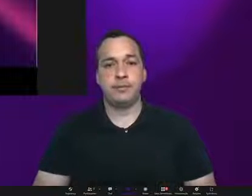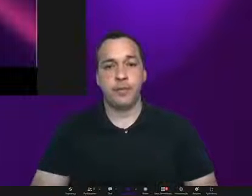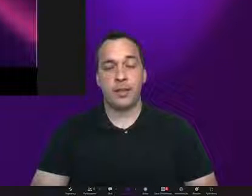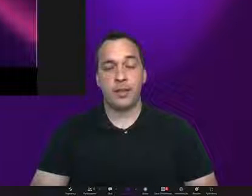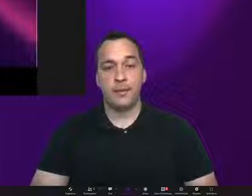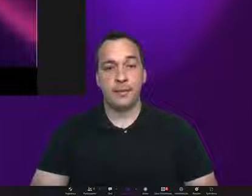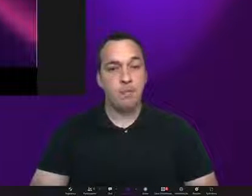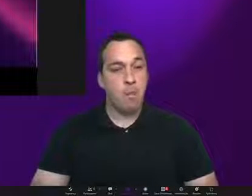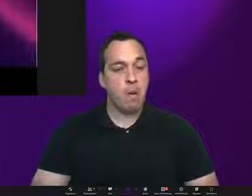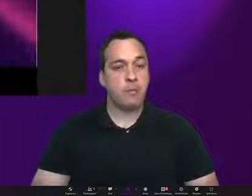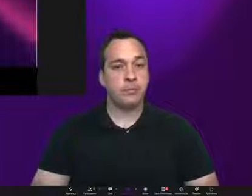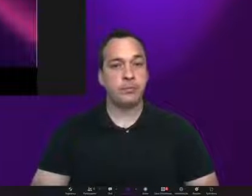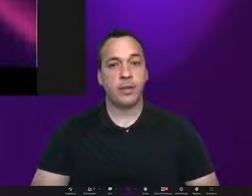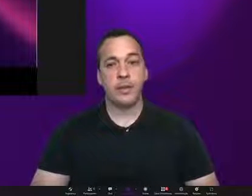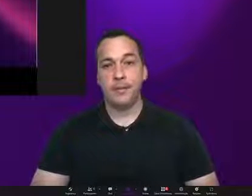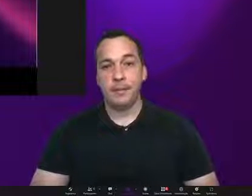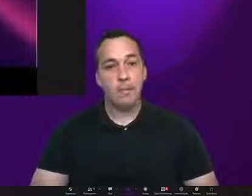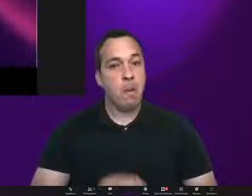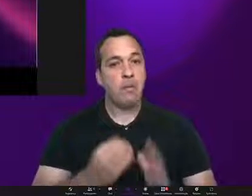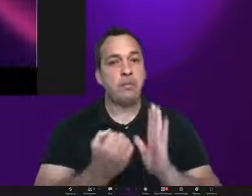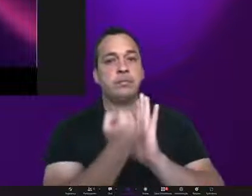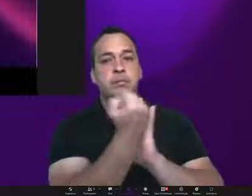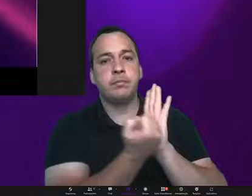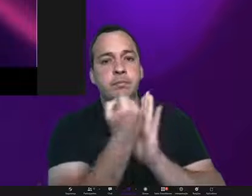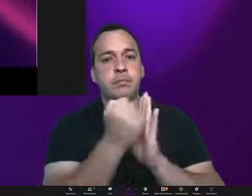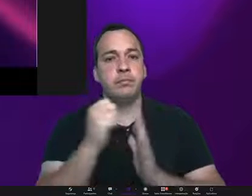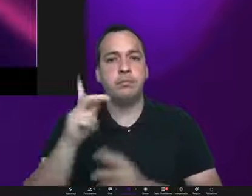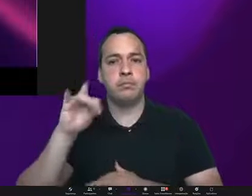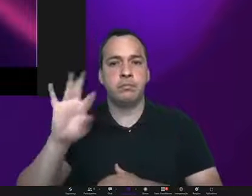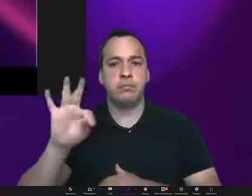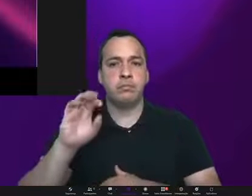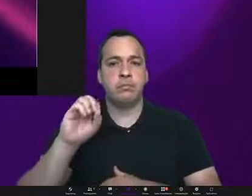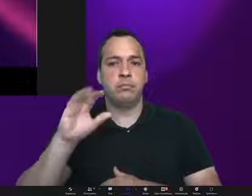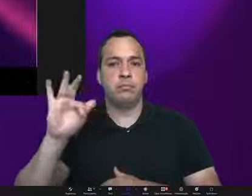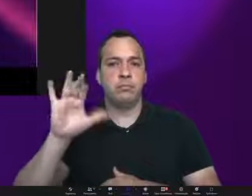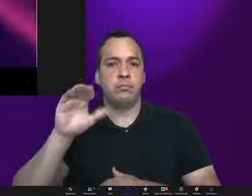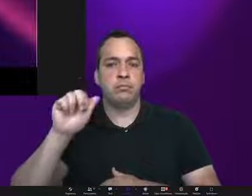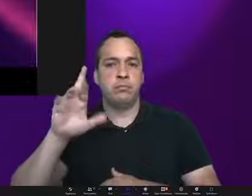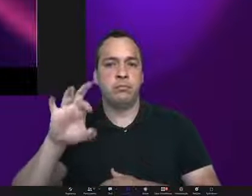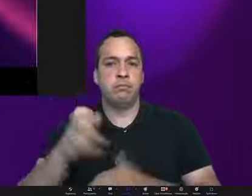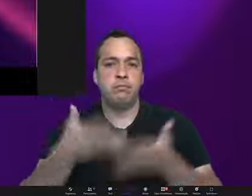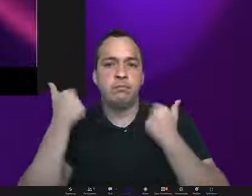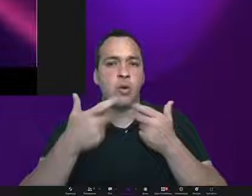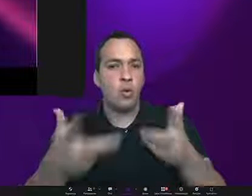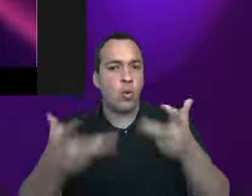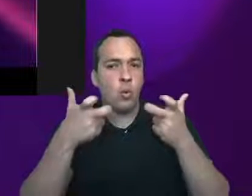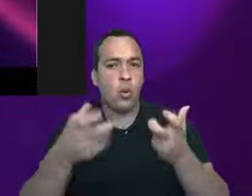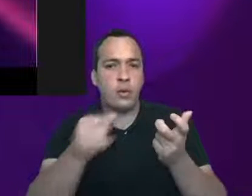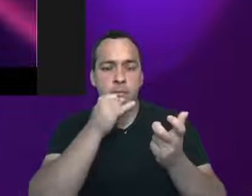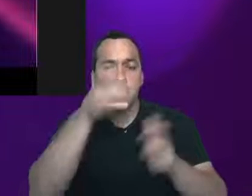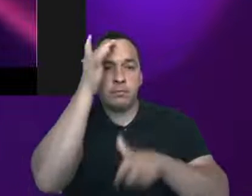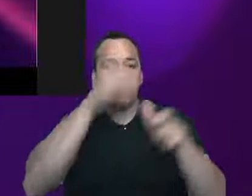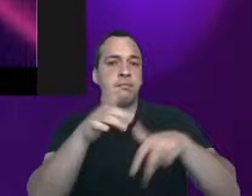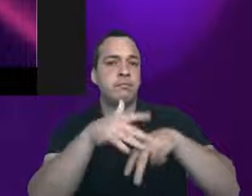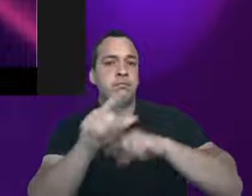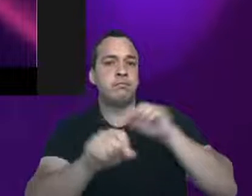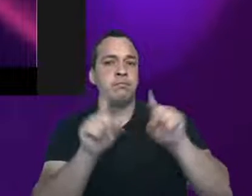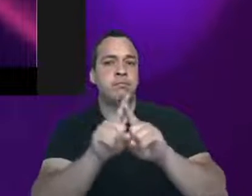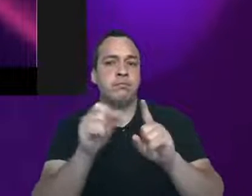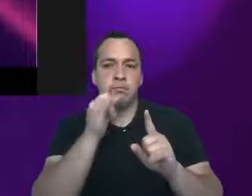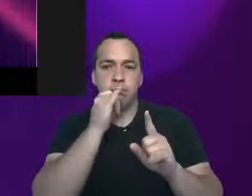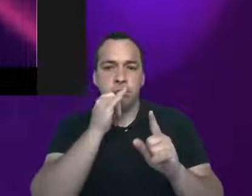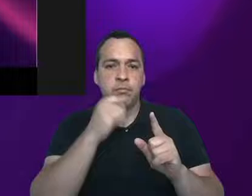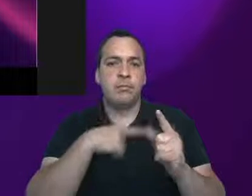E com isso veio o ultrassom point of care, que aumentou muito a nossa sensibilidade, tanto para os pacientes depletados de volume, como